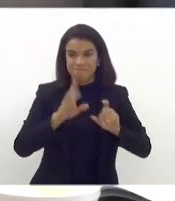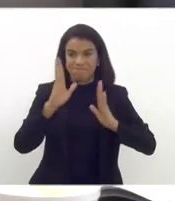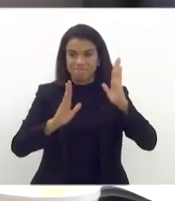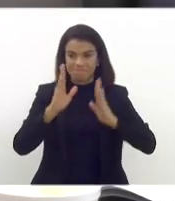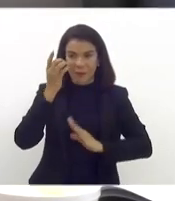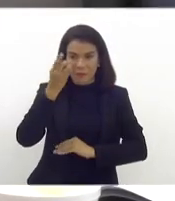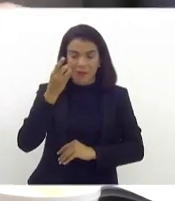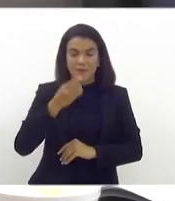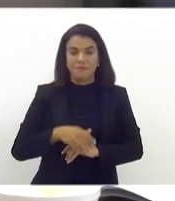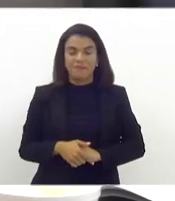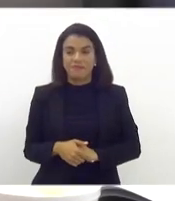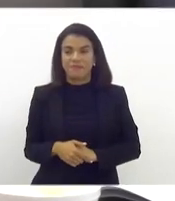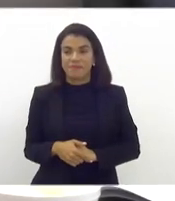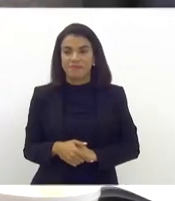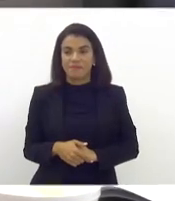Então, era só isso.